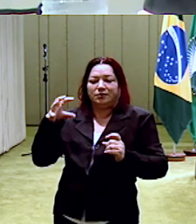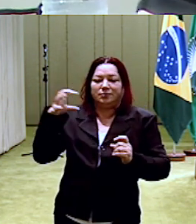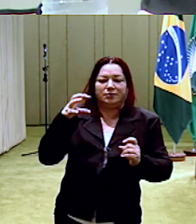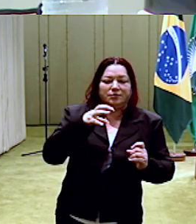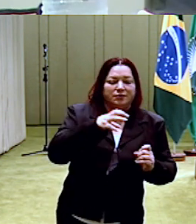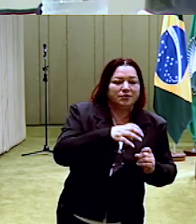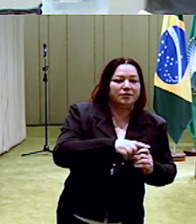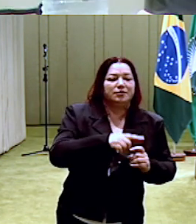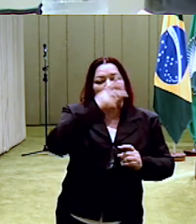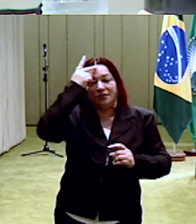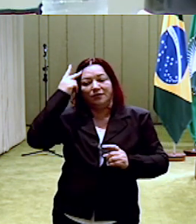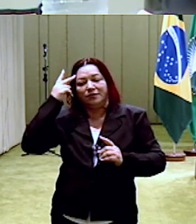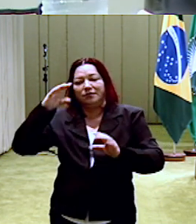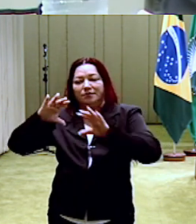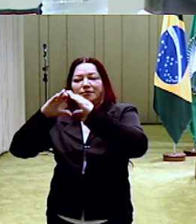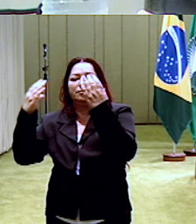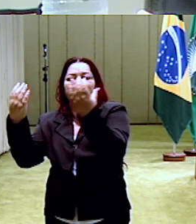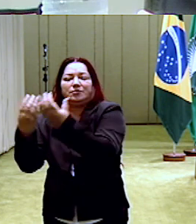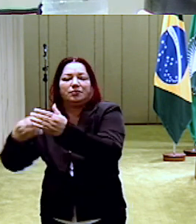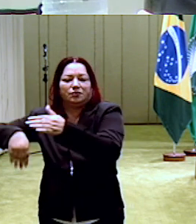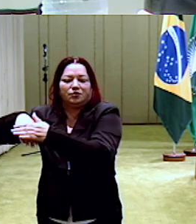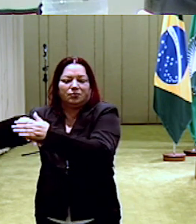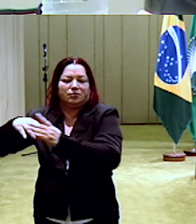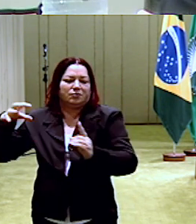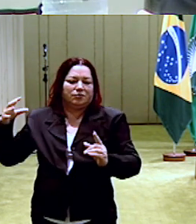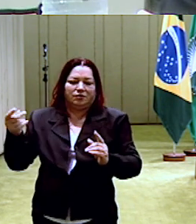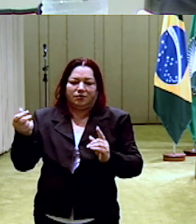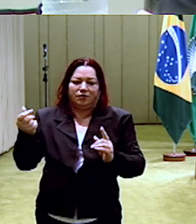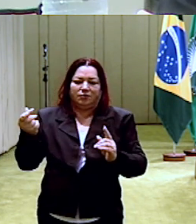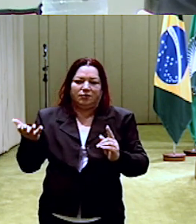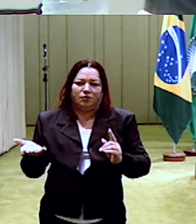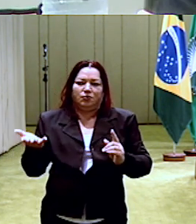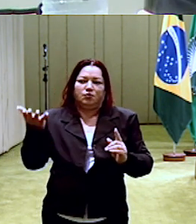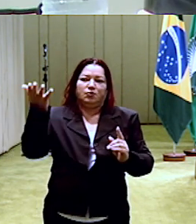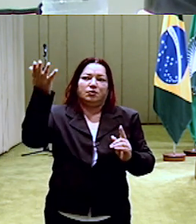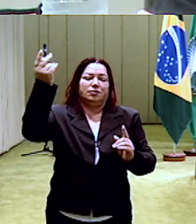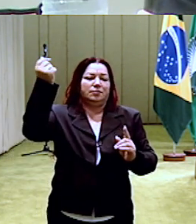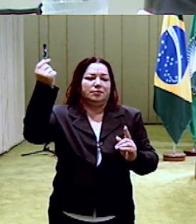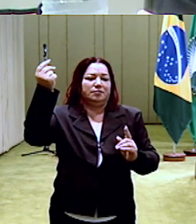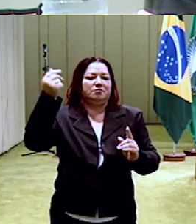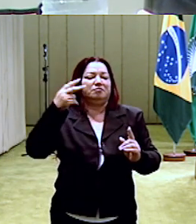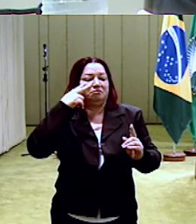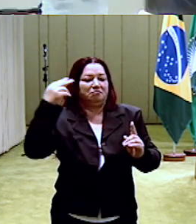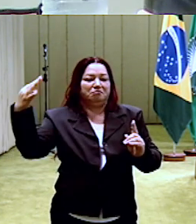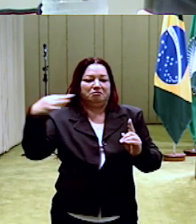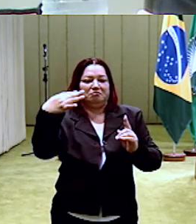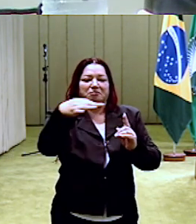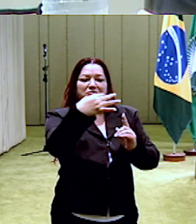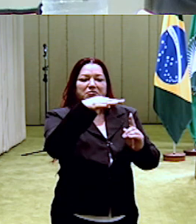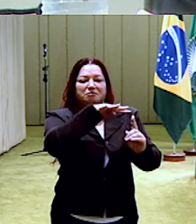dos grandes eventos e que lhes rendem, né, alta lucratividade, grande